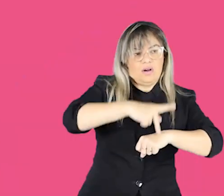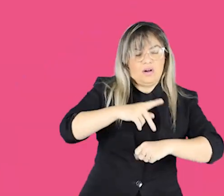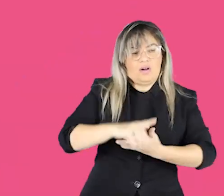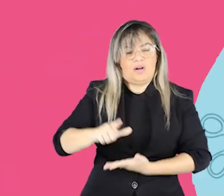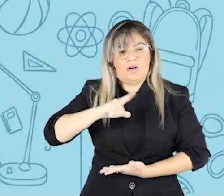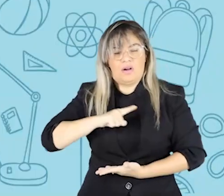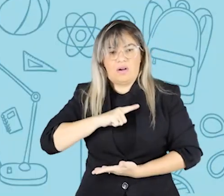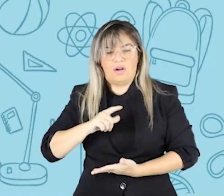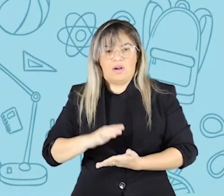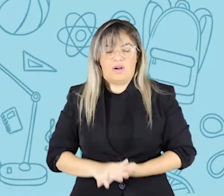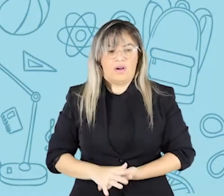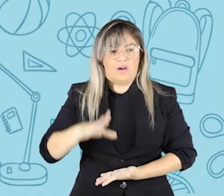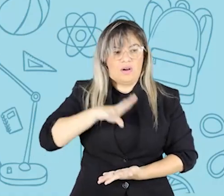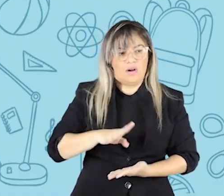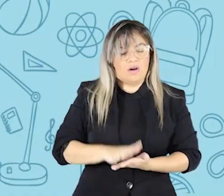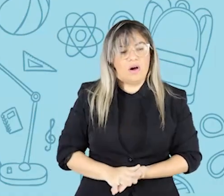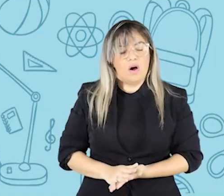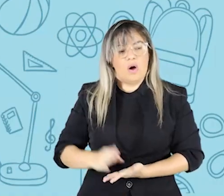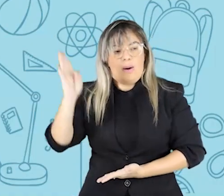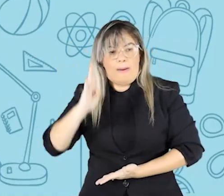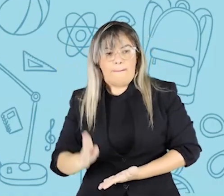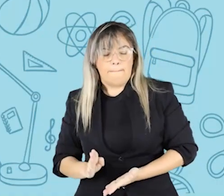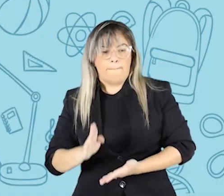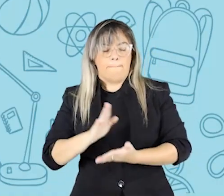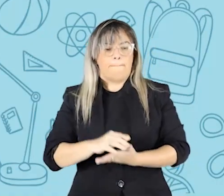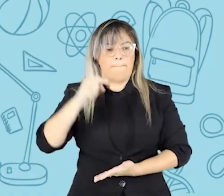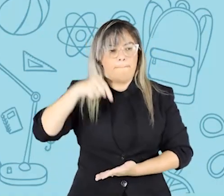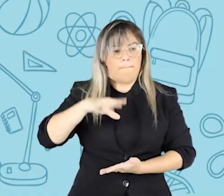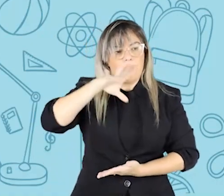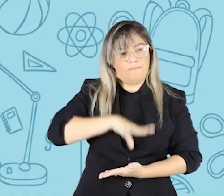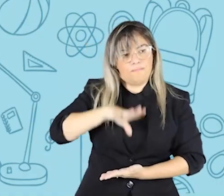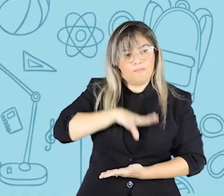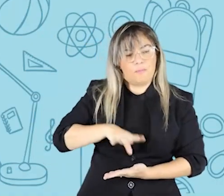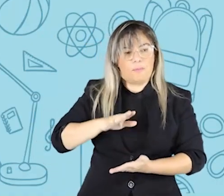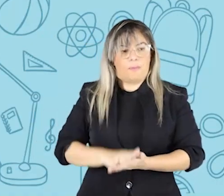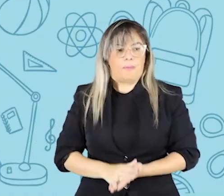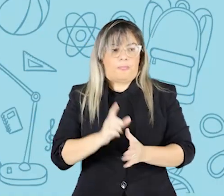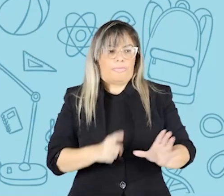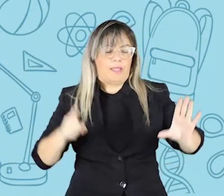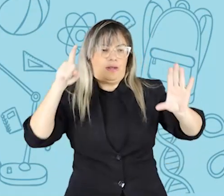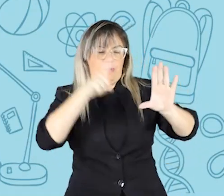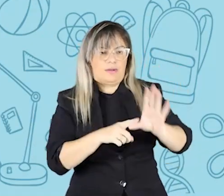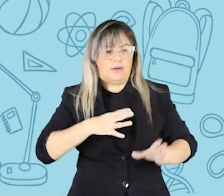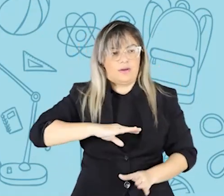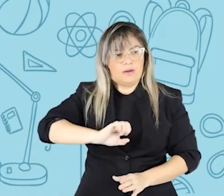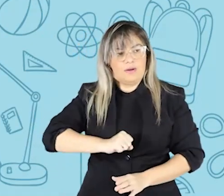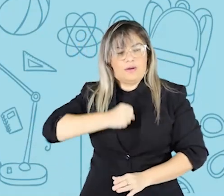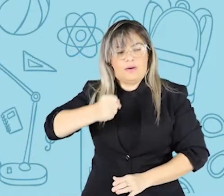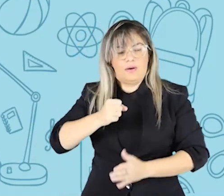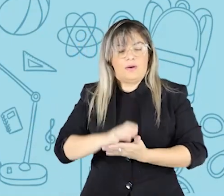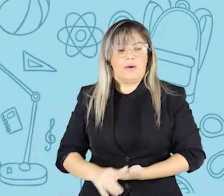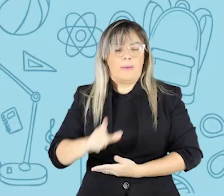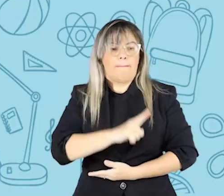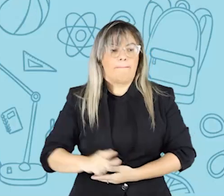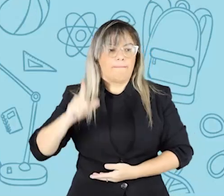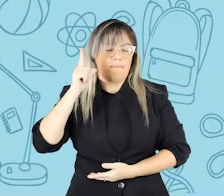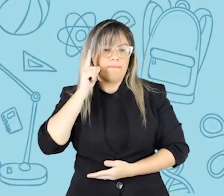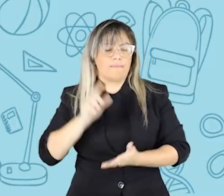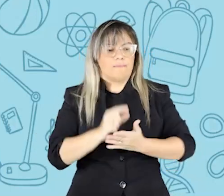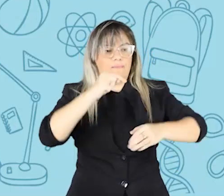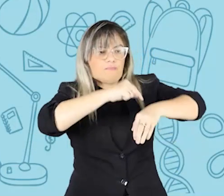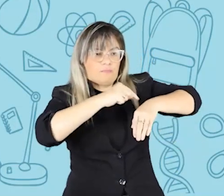oficial: Brasil, Portugal, Angola, Cabo Verde, Guiné-Bissau,